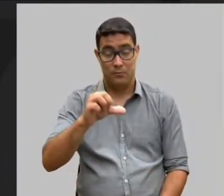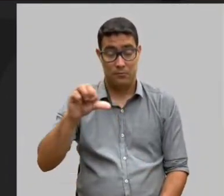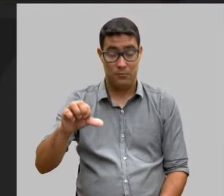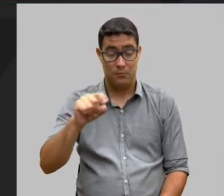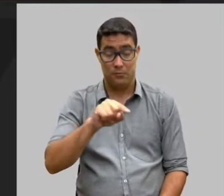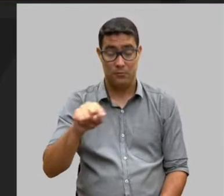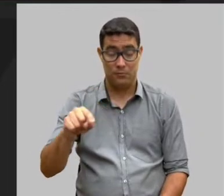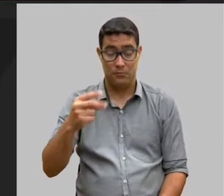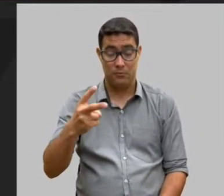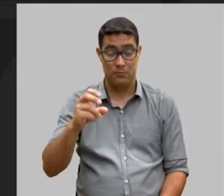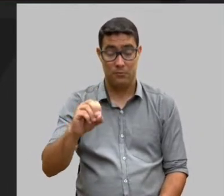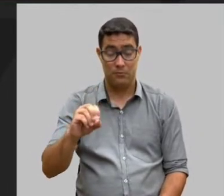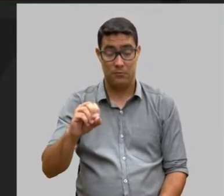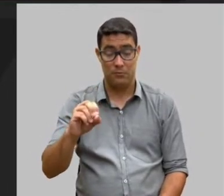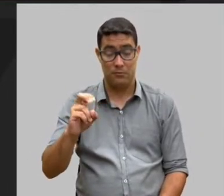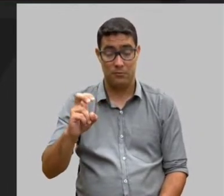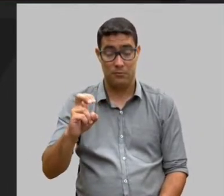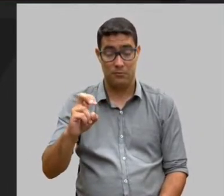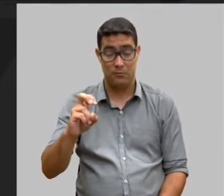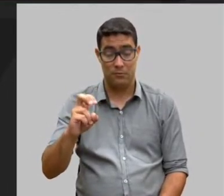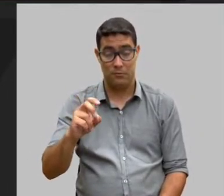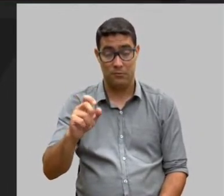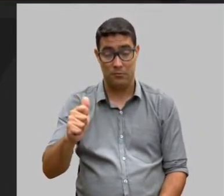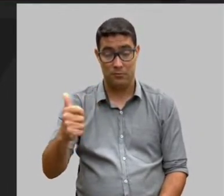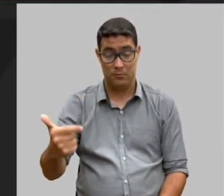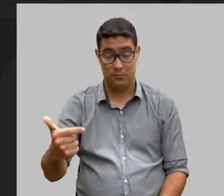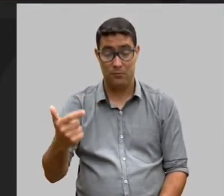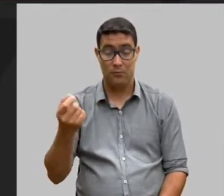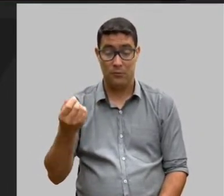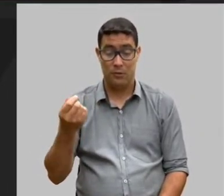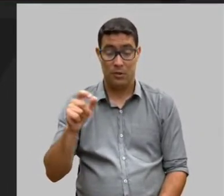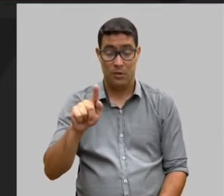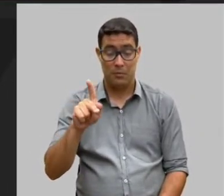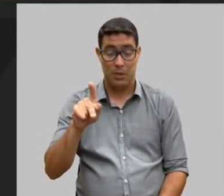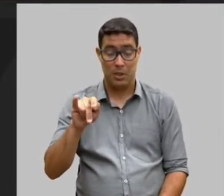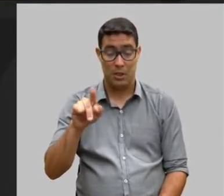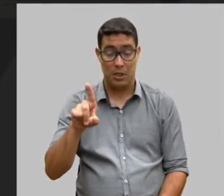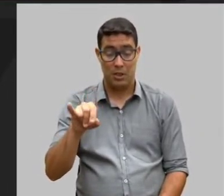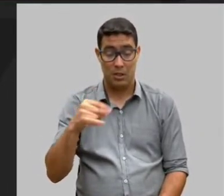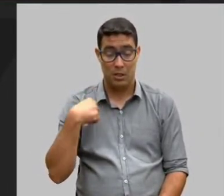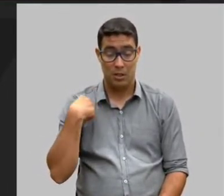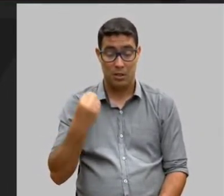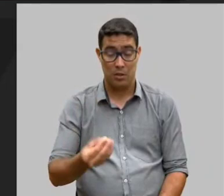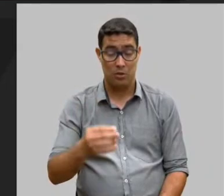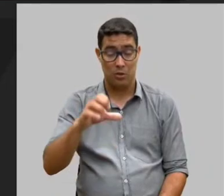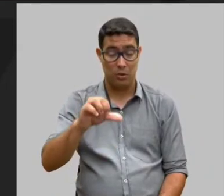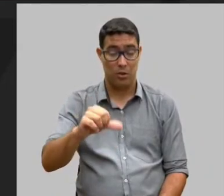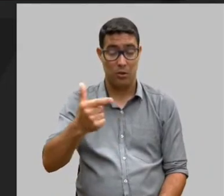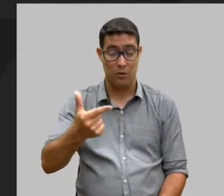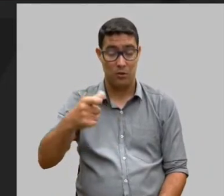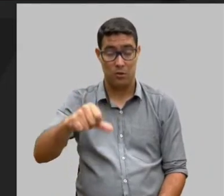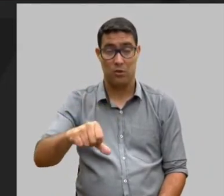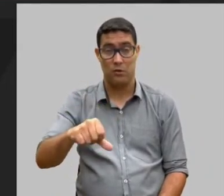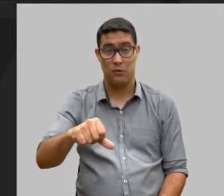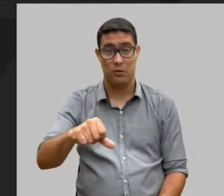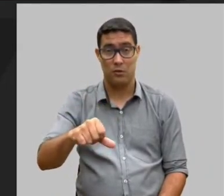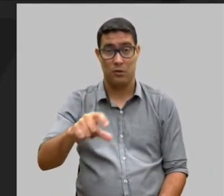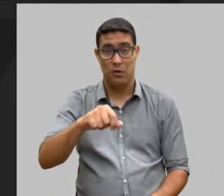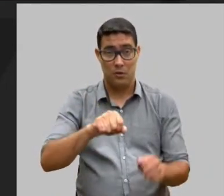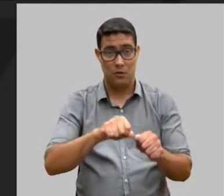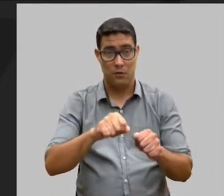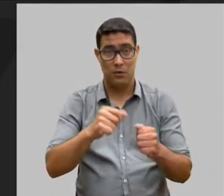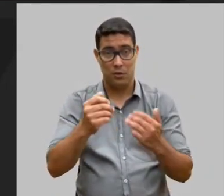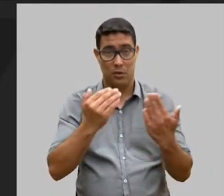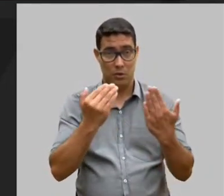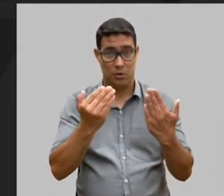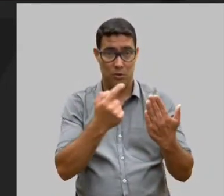gpdi mais o di deu 929 se fosse eh eh eh aí eu colocando aqui 99 2010 S fazendo as simulações né